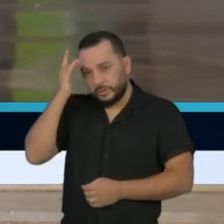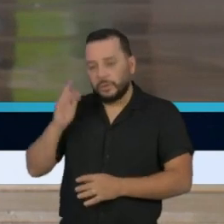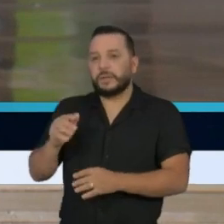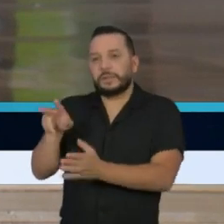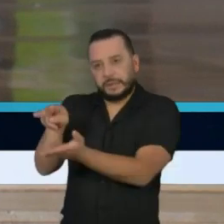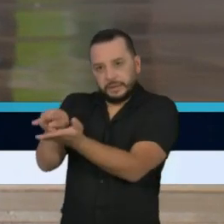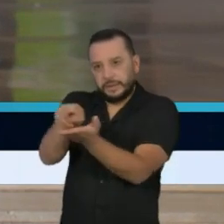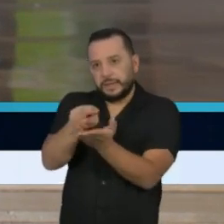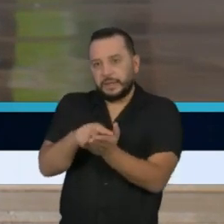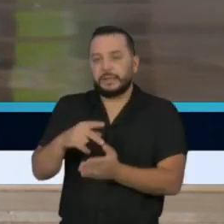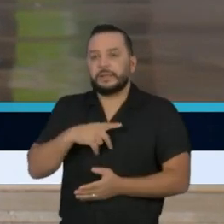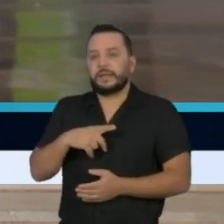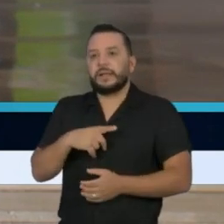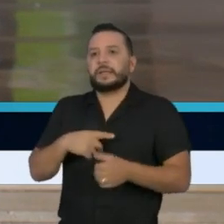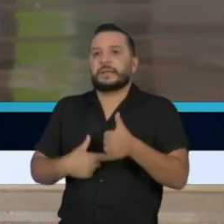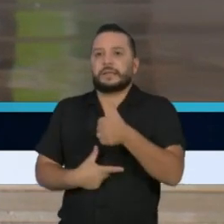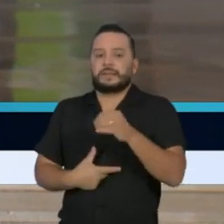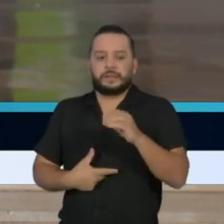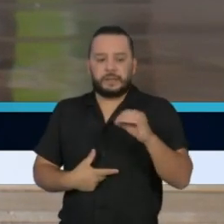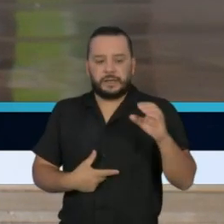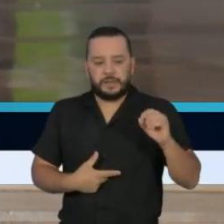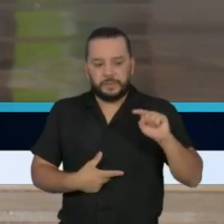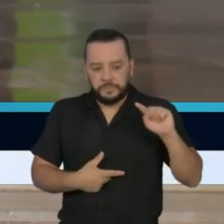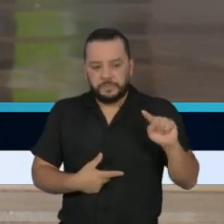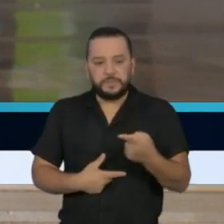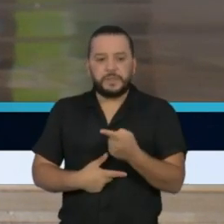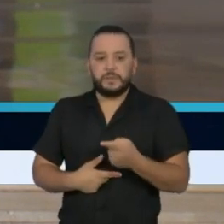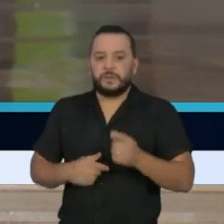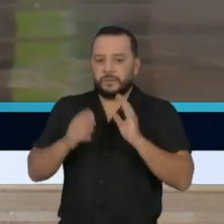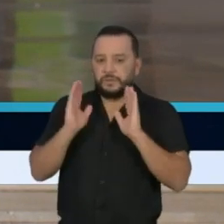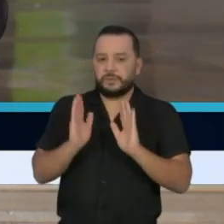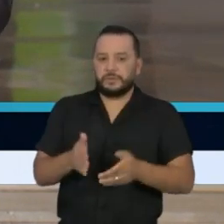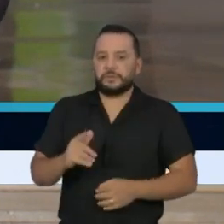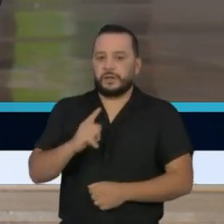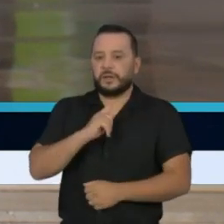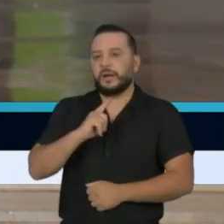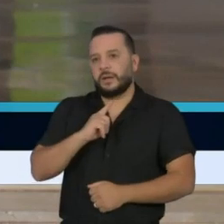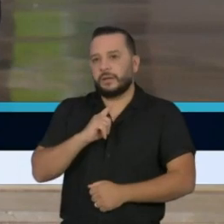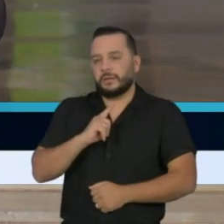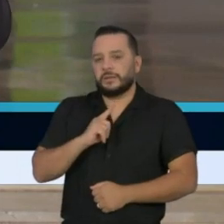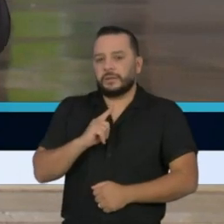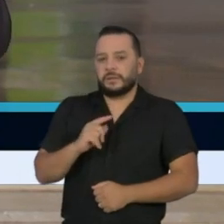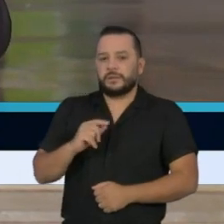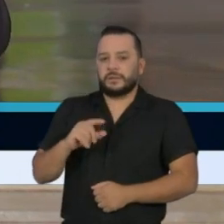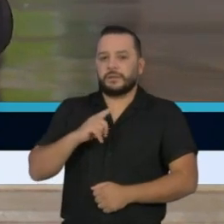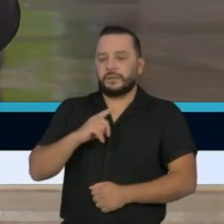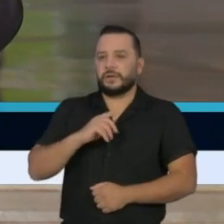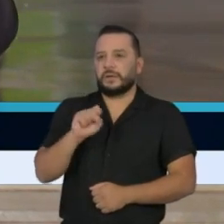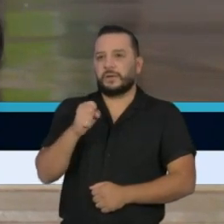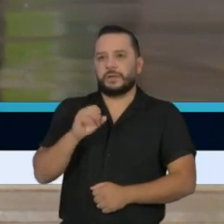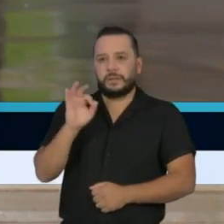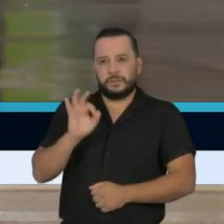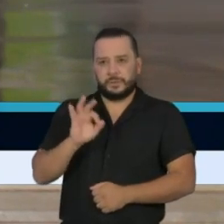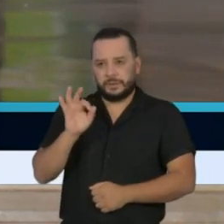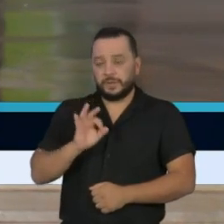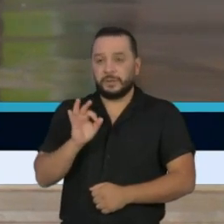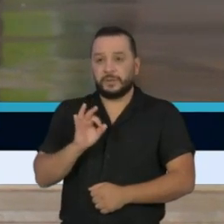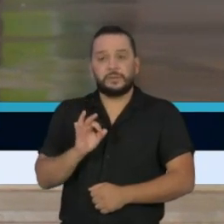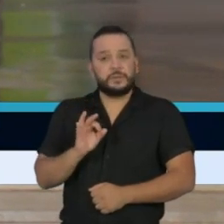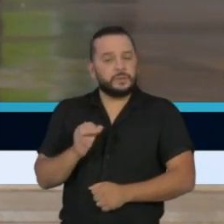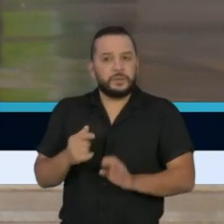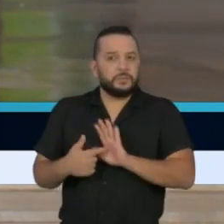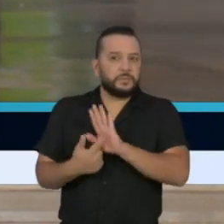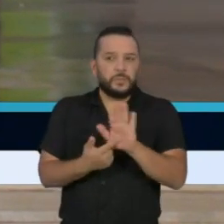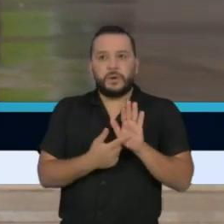que estão acometidos da patologia. Porém, todos esses 80%, eles não